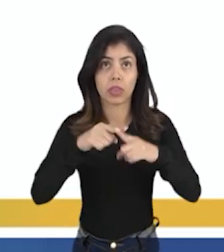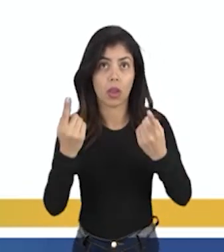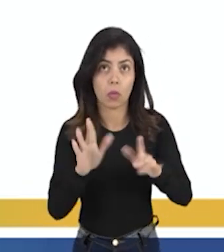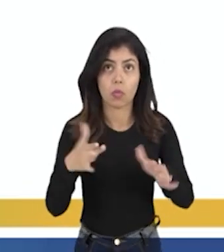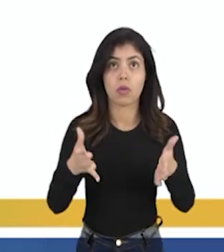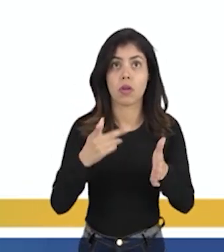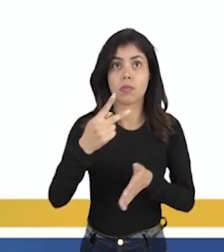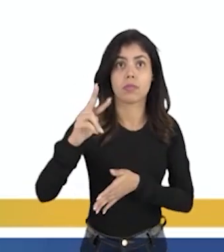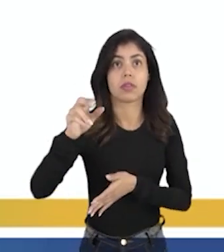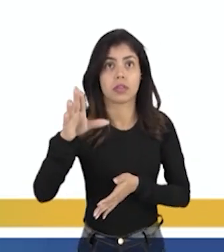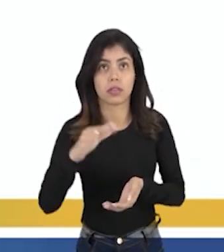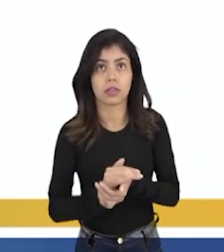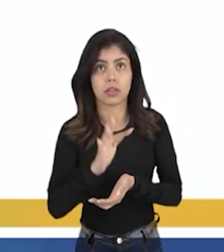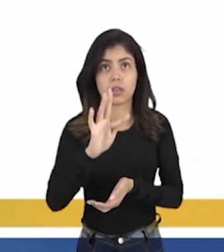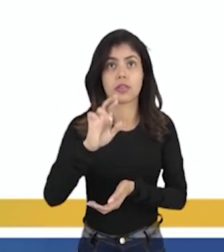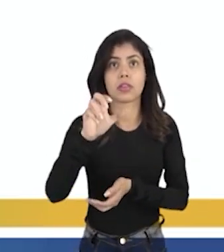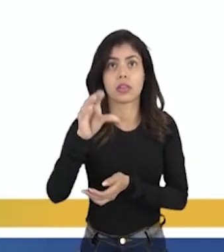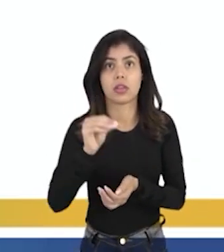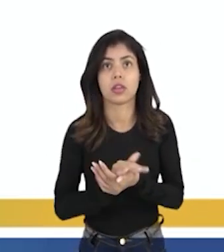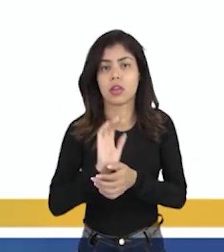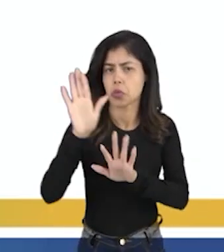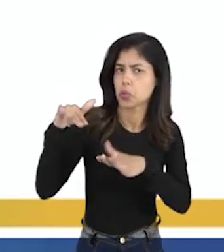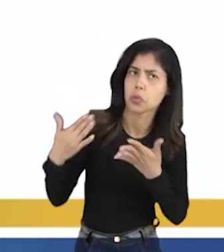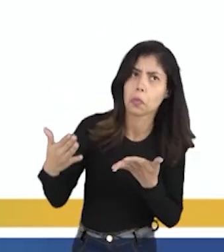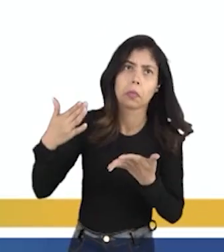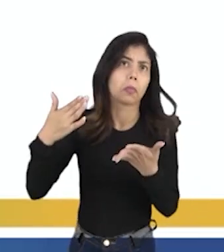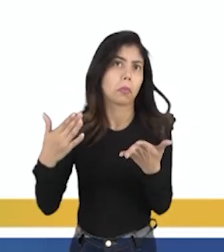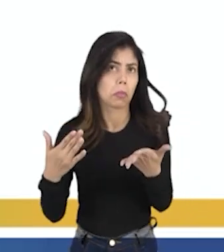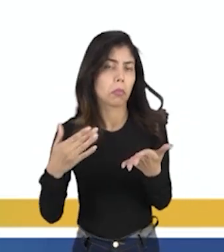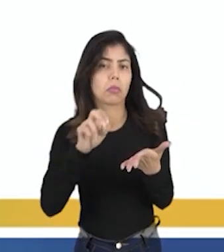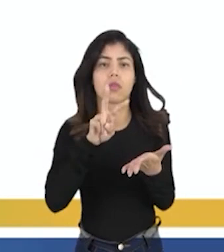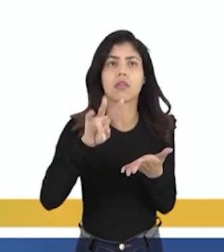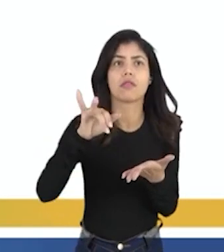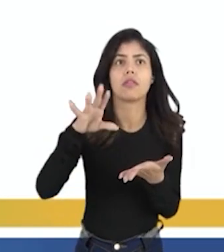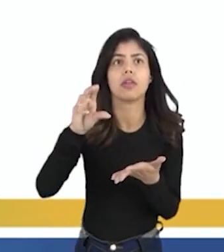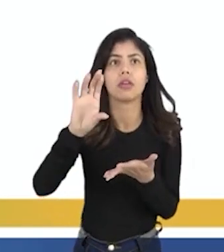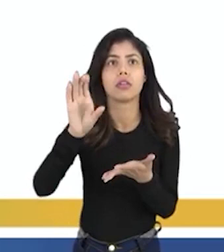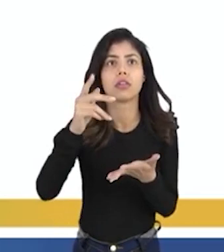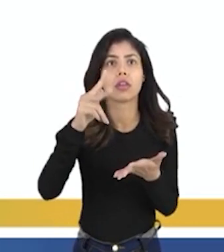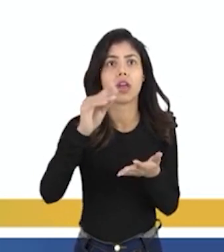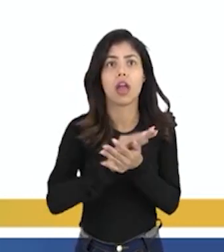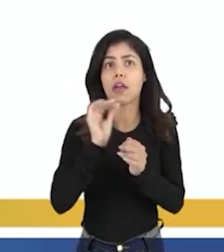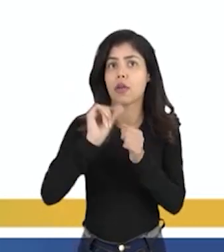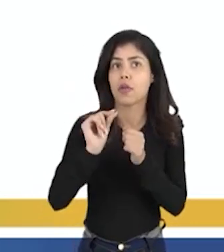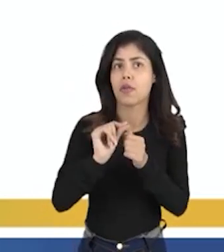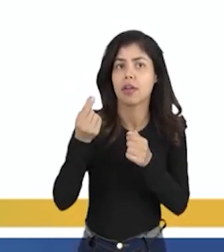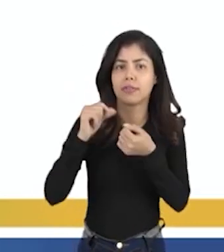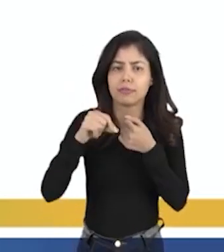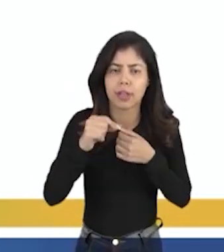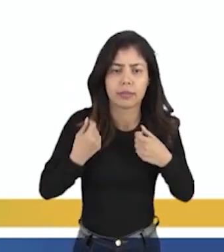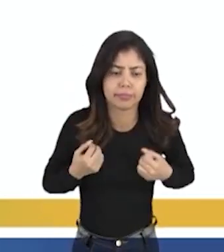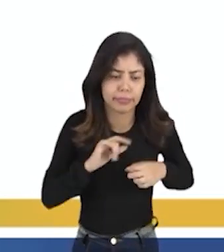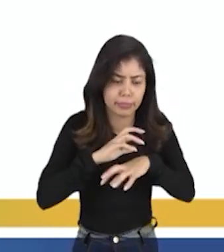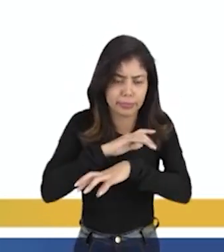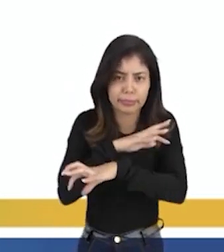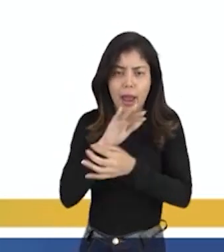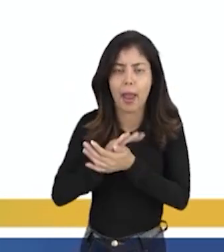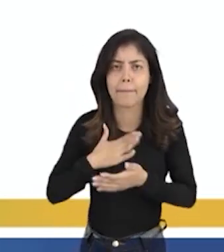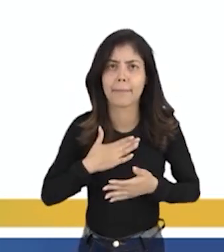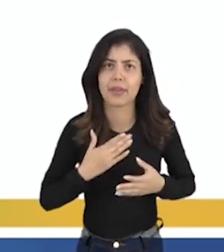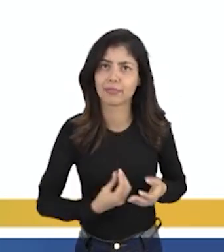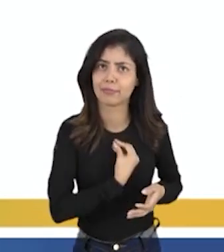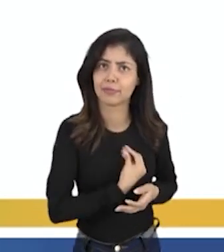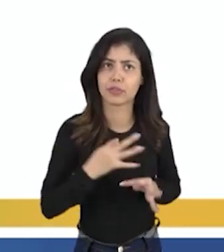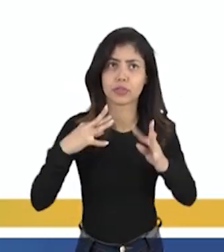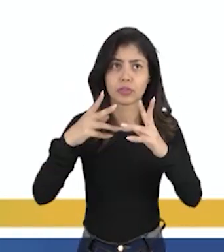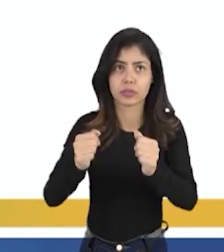tal página de Fialho, tal página de Canterbury, fazem formigar toda a minha vida em